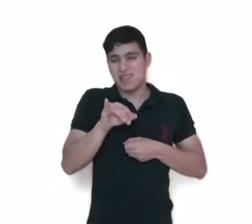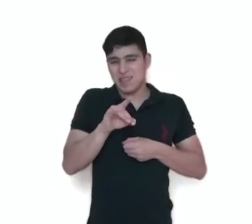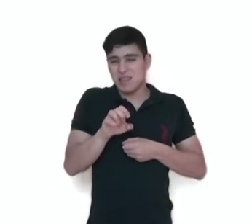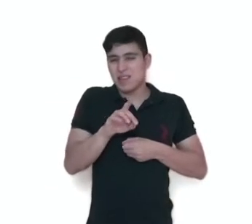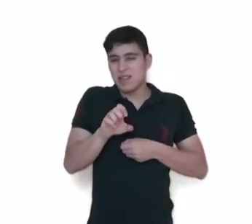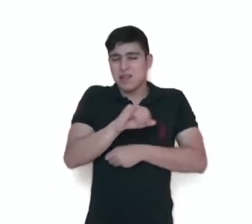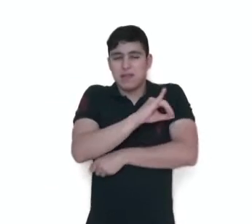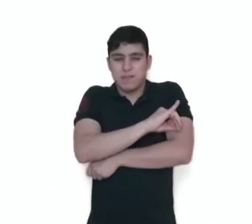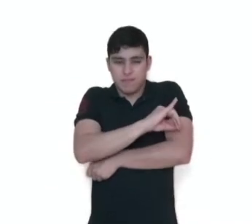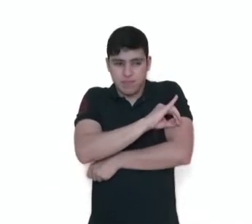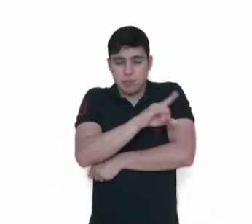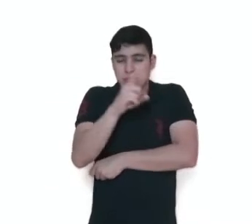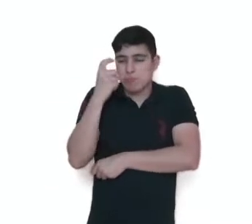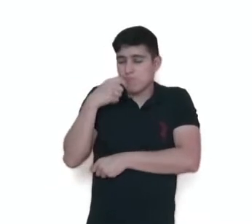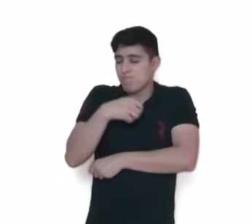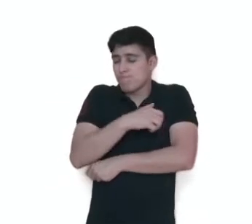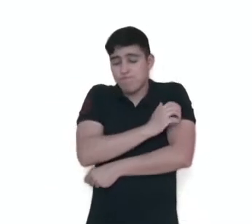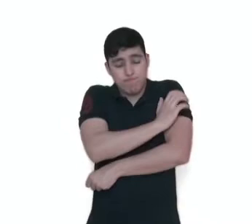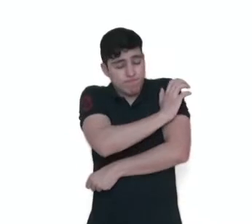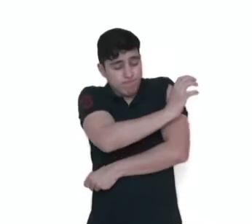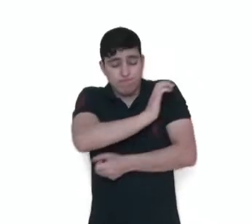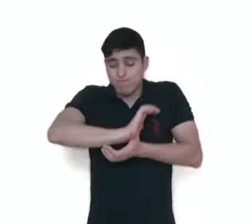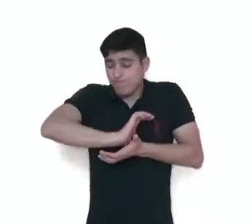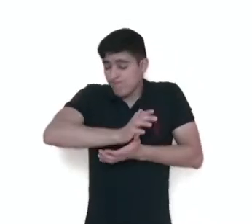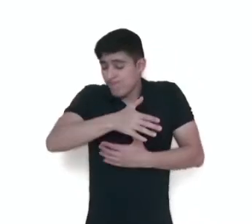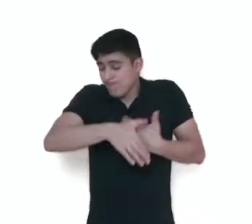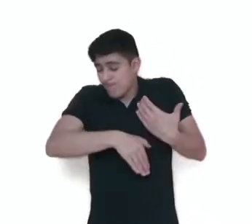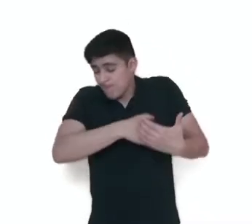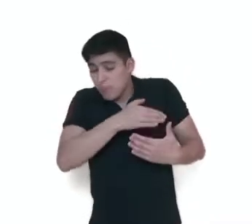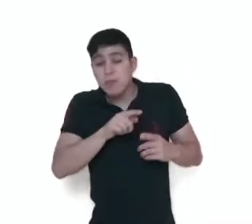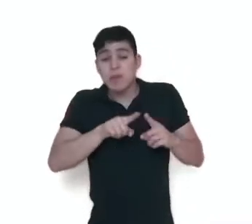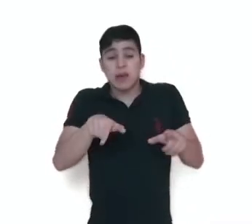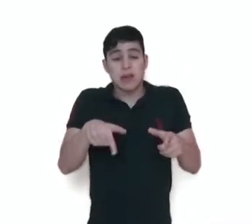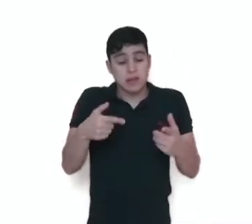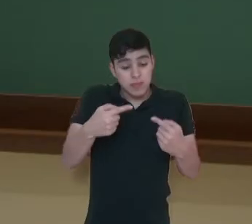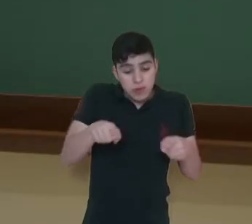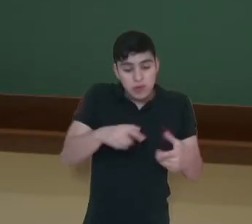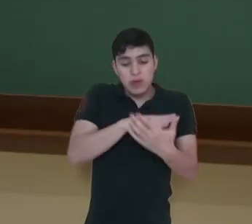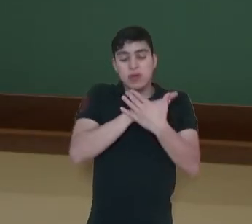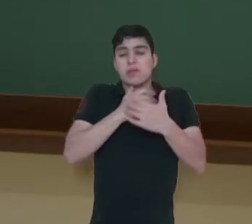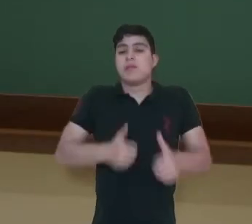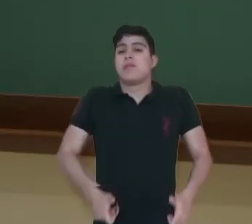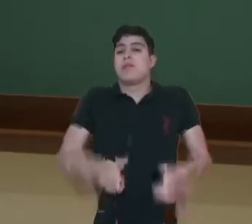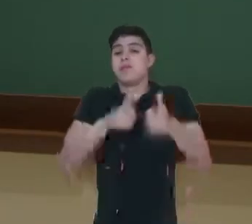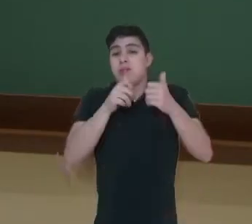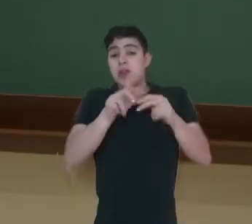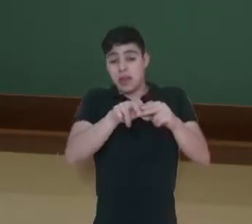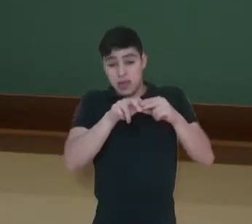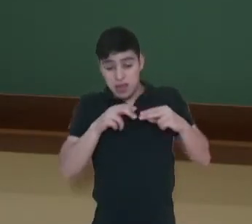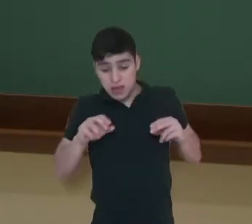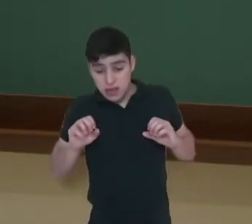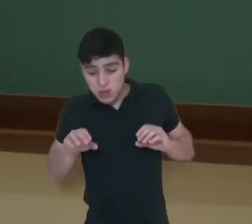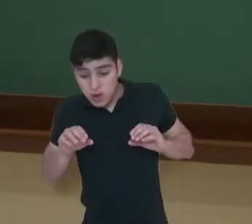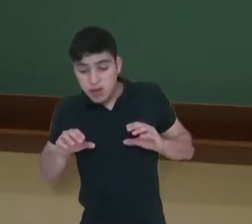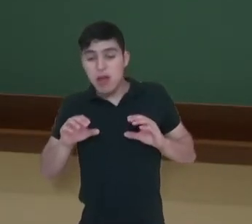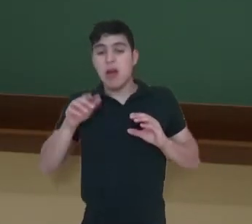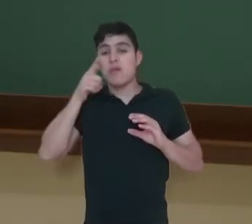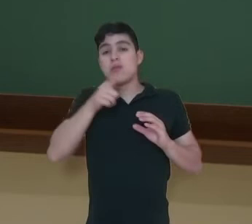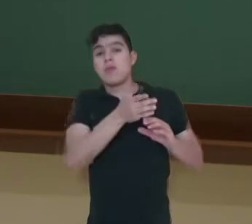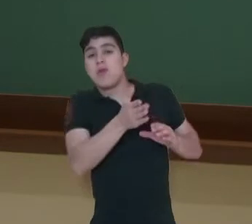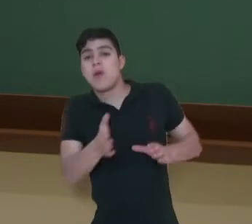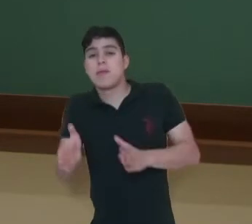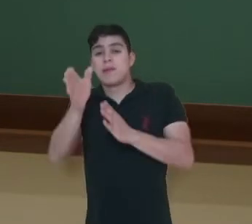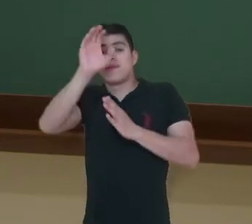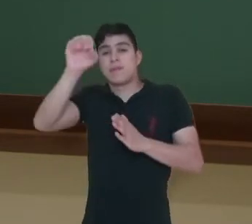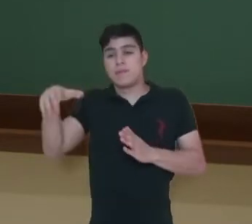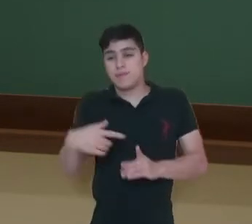ambiente de violência e preconceito, encontrou nos livros e na música um caminho. Ele passou uma vida muito difícil, mas através da educação ele encontrou um novo caminho.